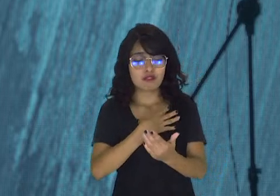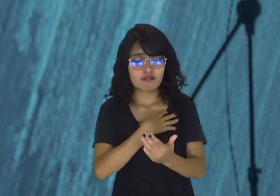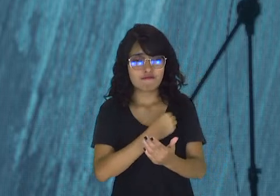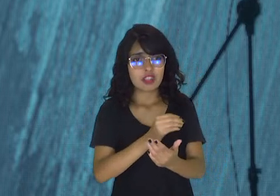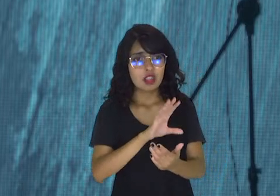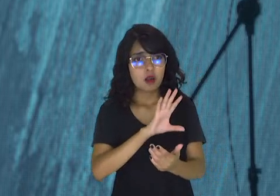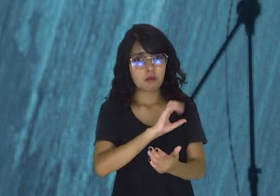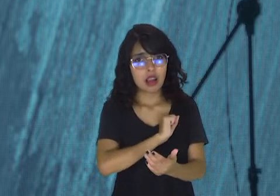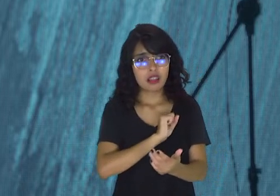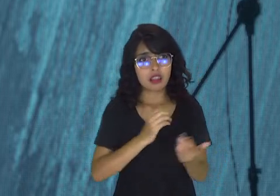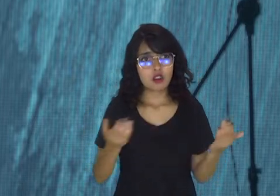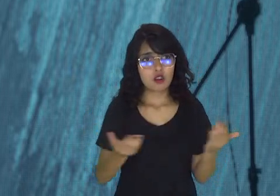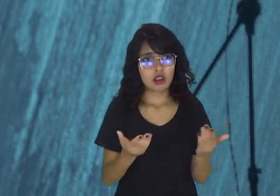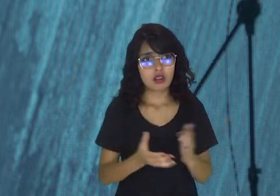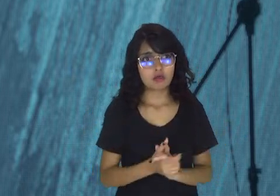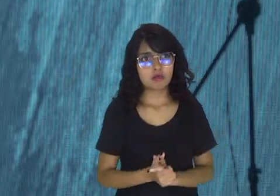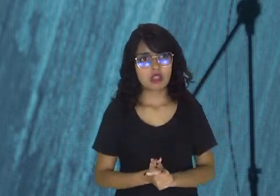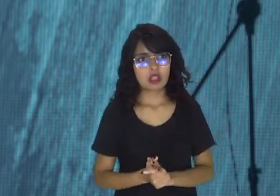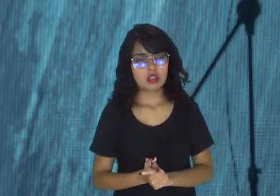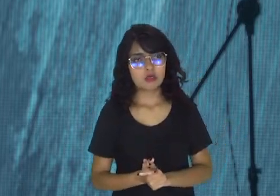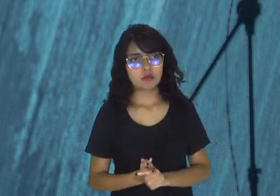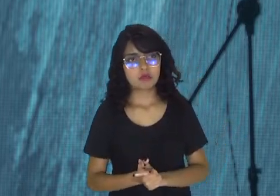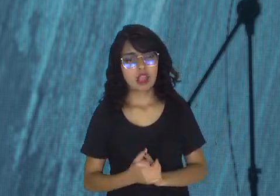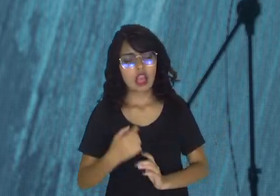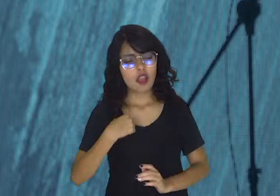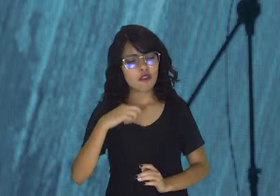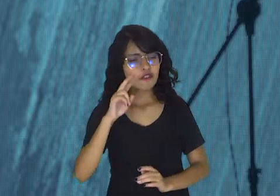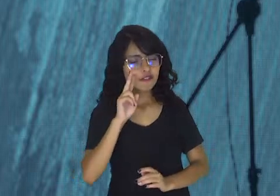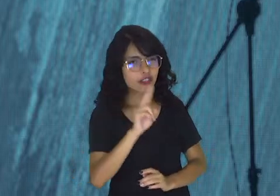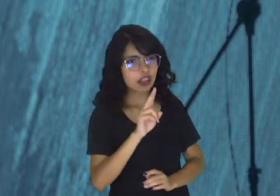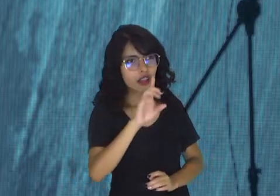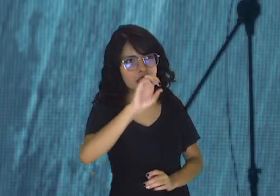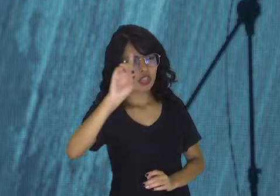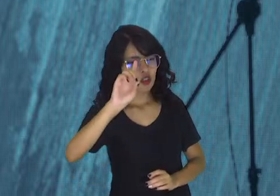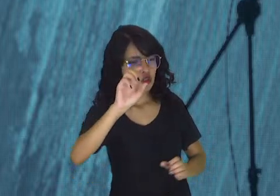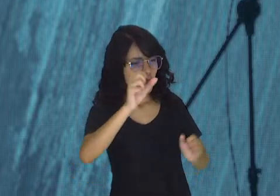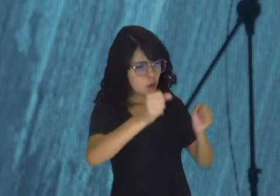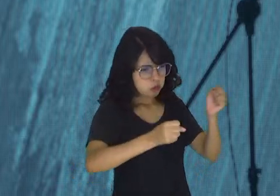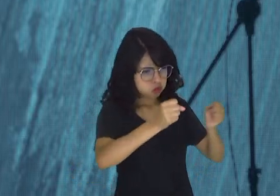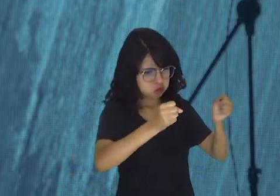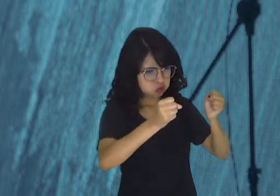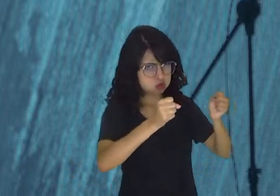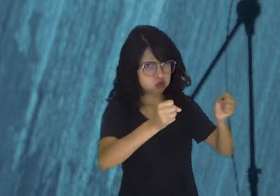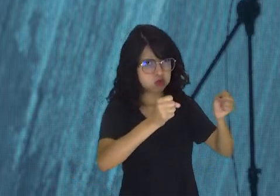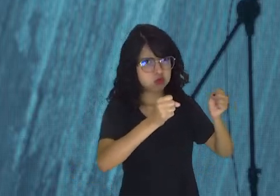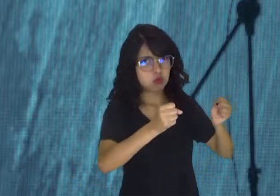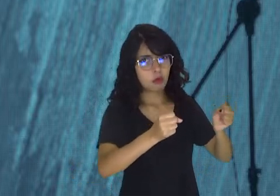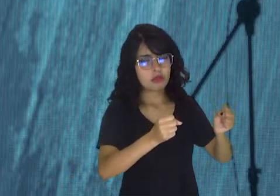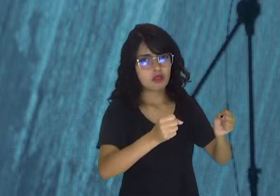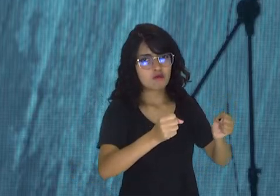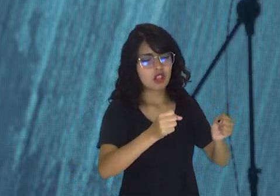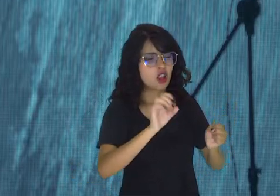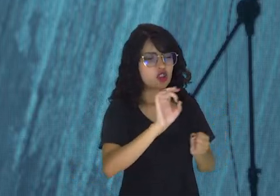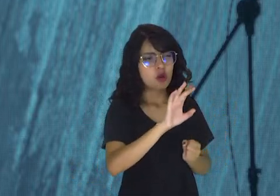você, mexendo as tuas estruturas físicas, só para te lembrar